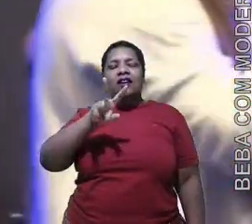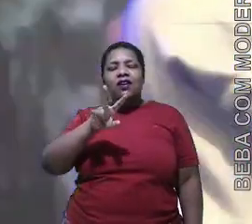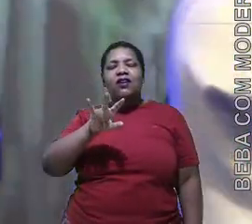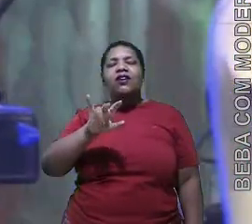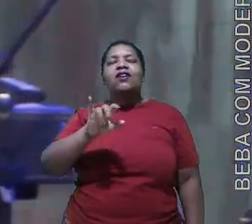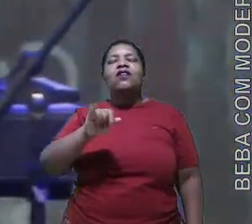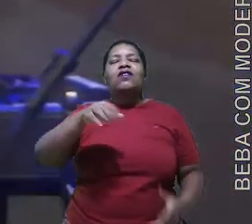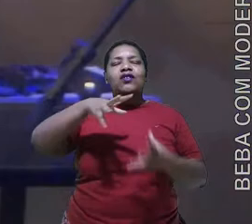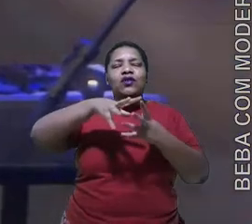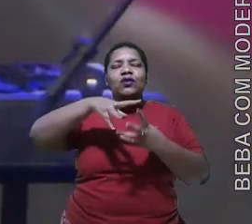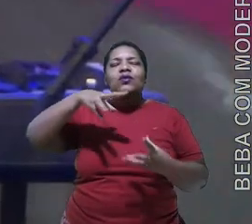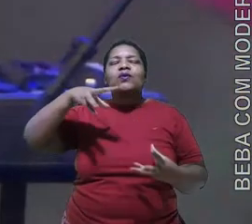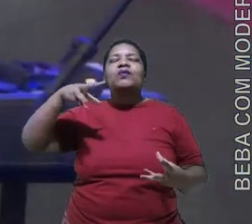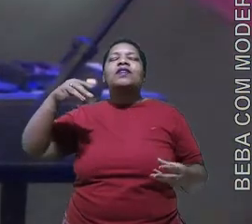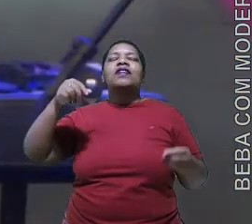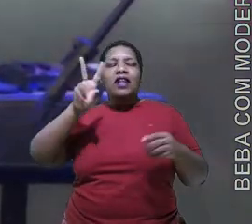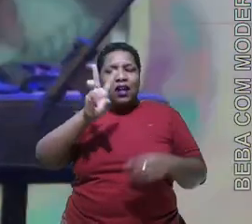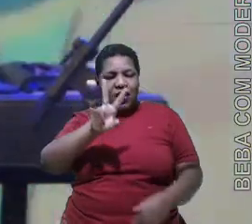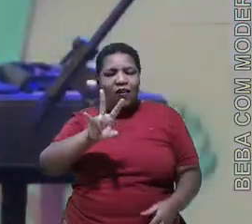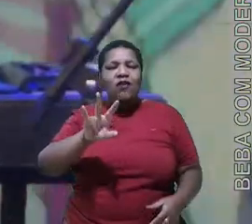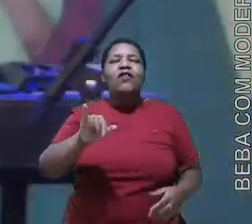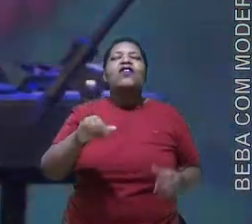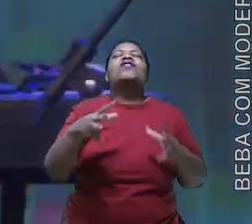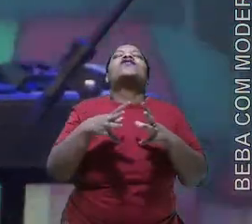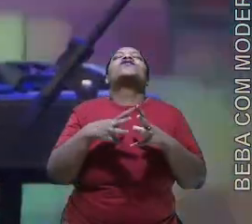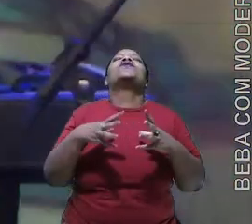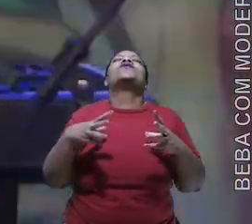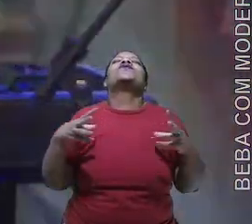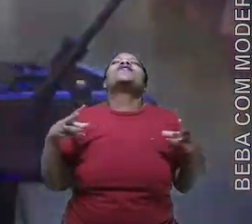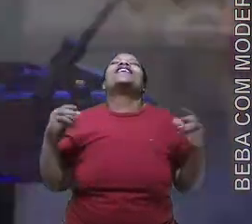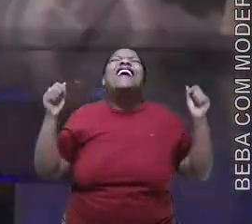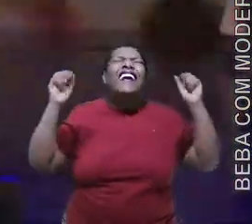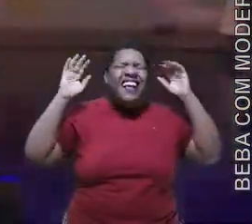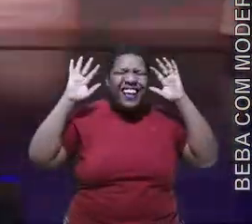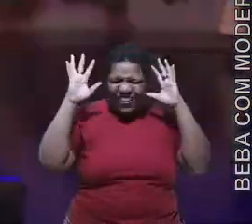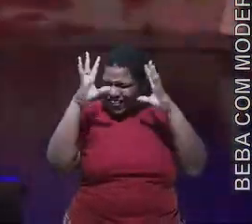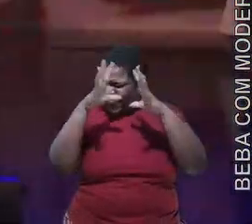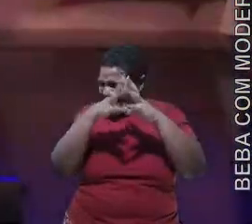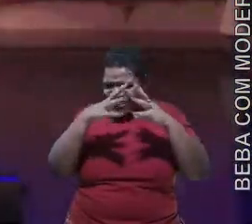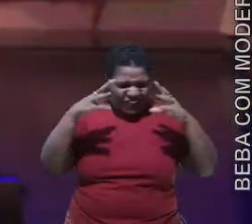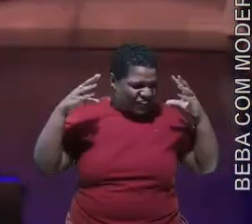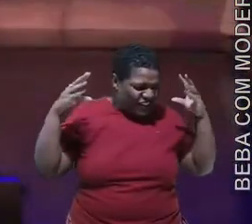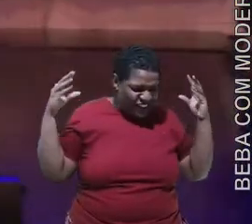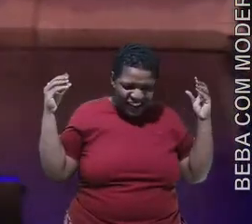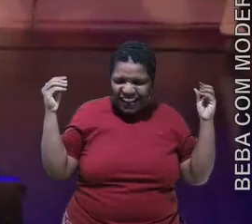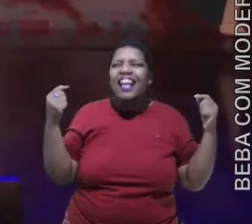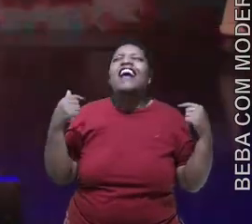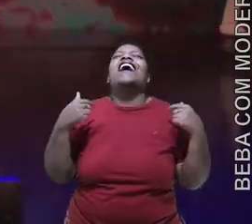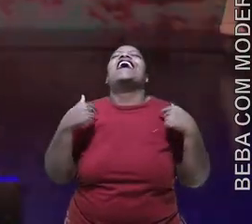a temida vou chorar mas